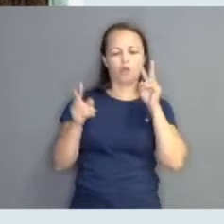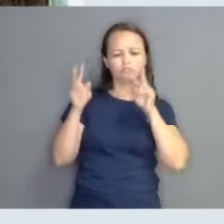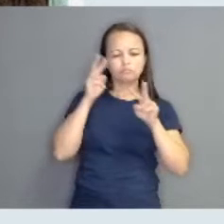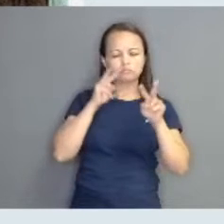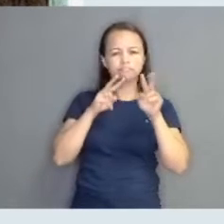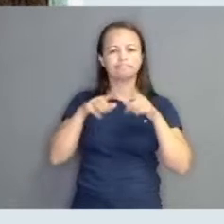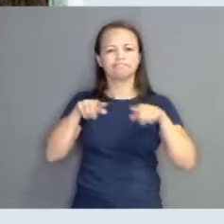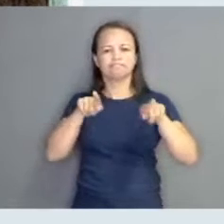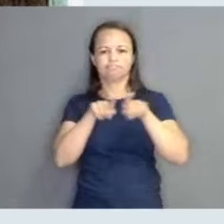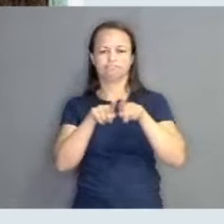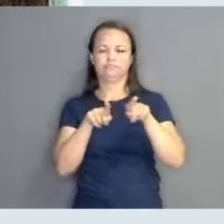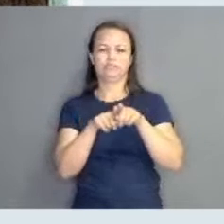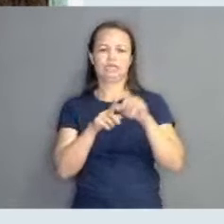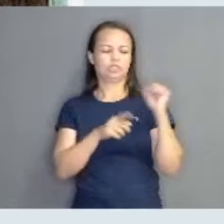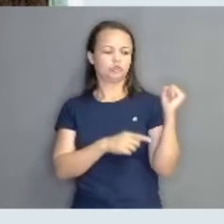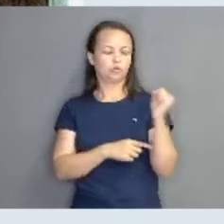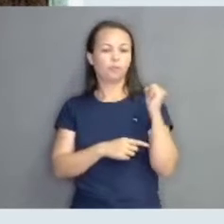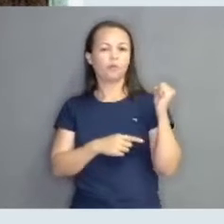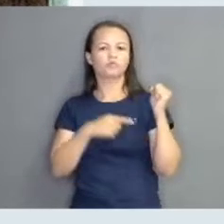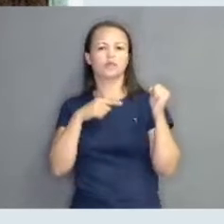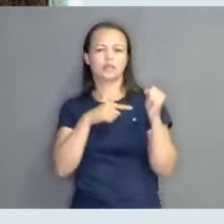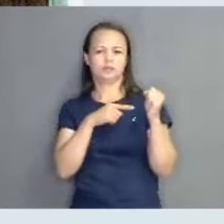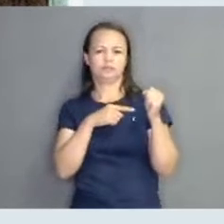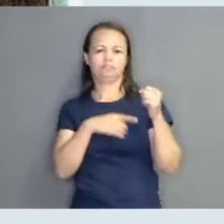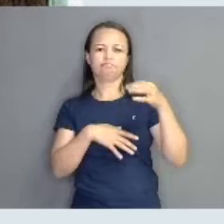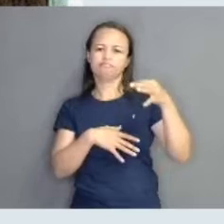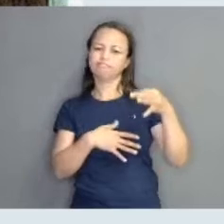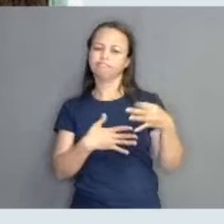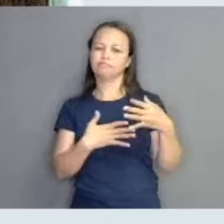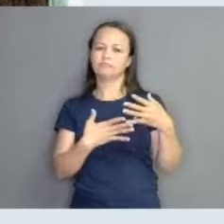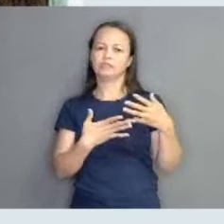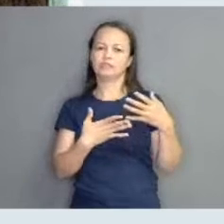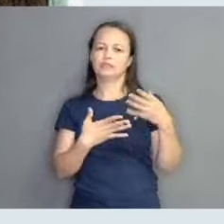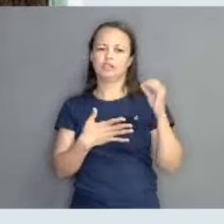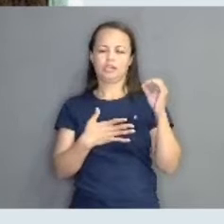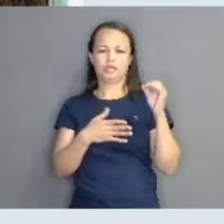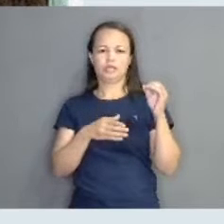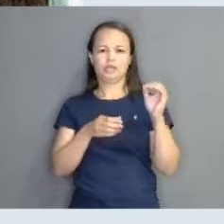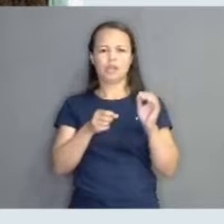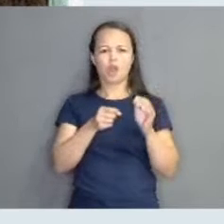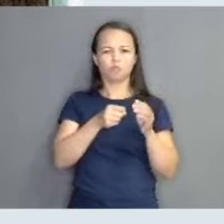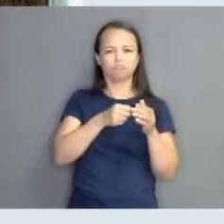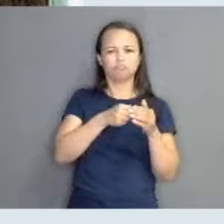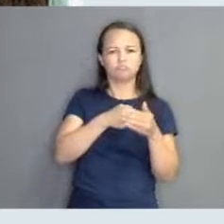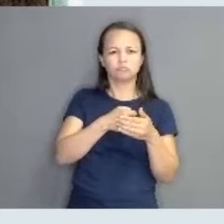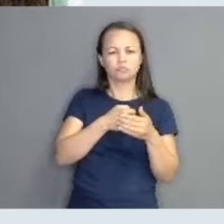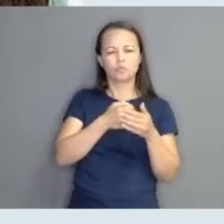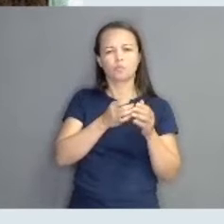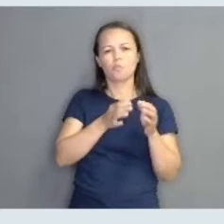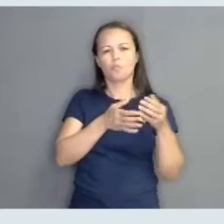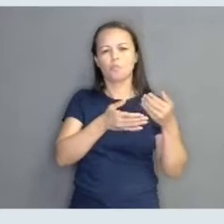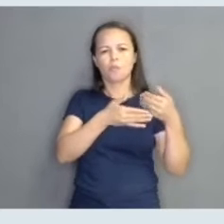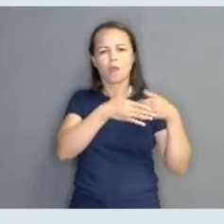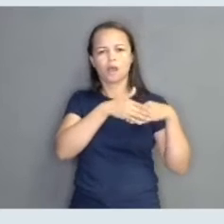seu poder, de certa forma, seria restrito.